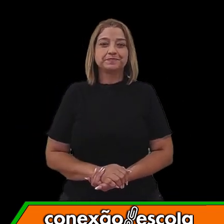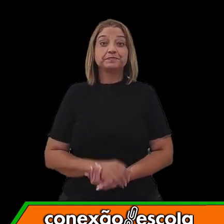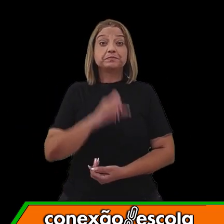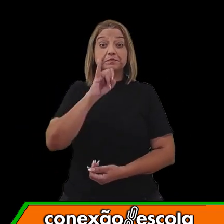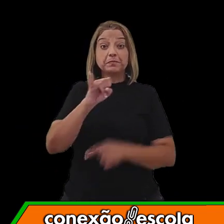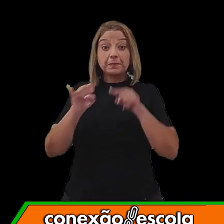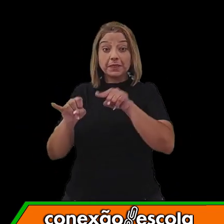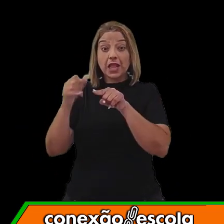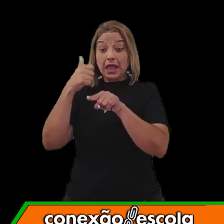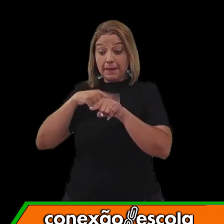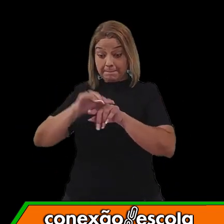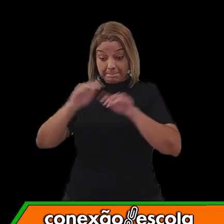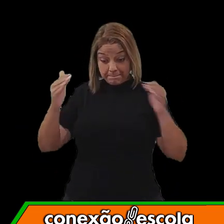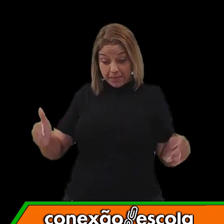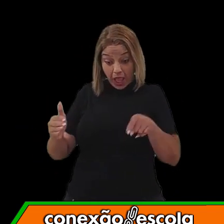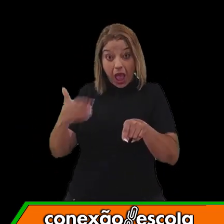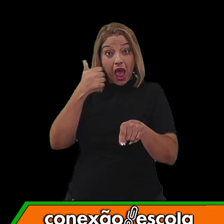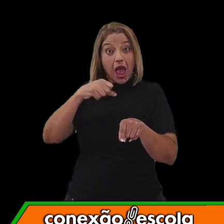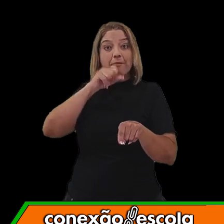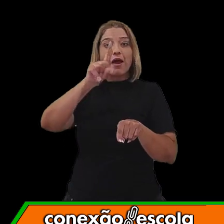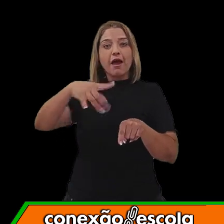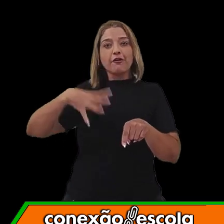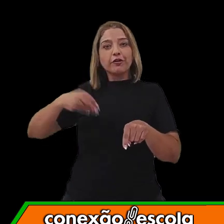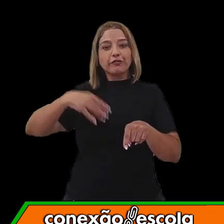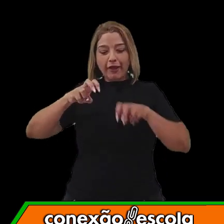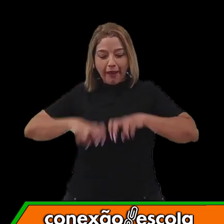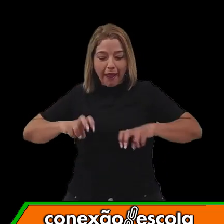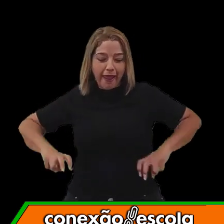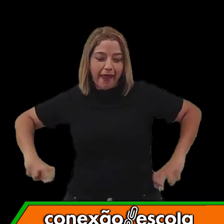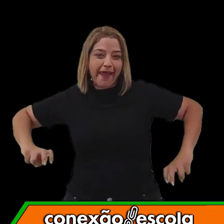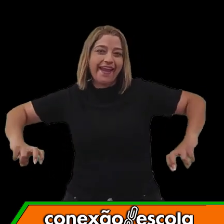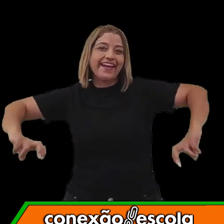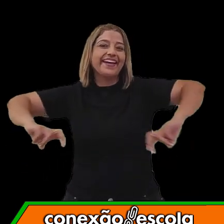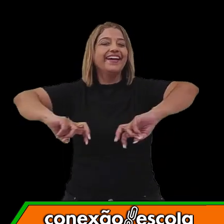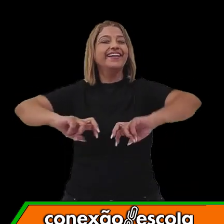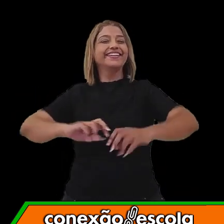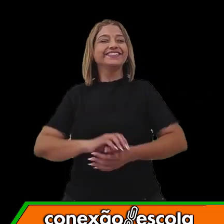Se a mesa fosse mãe, as fias seriam cadeiras.